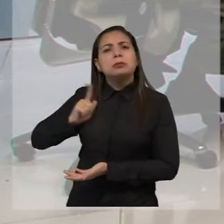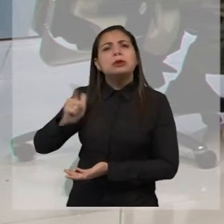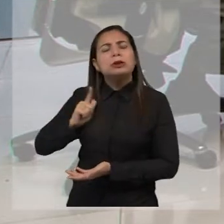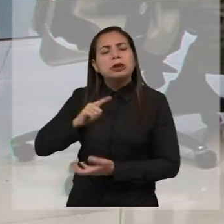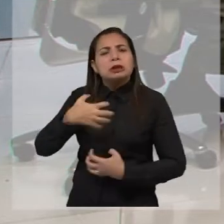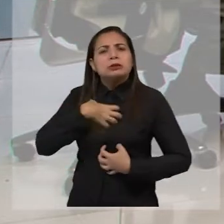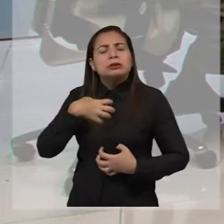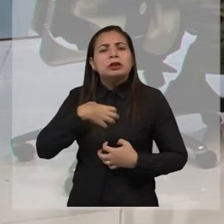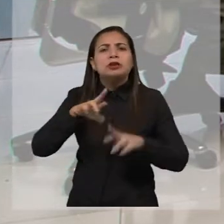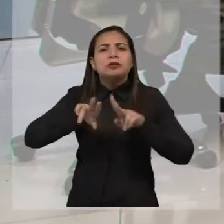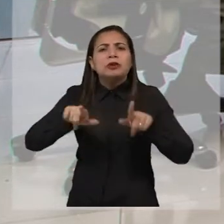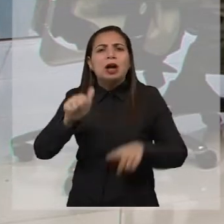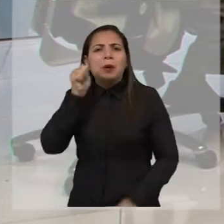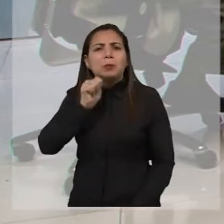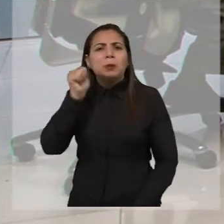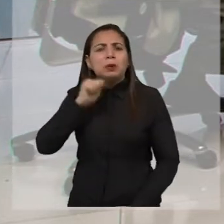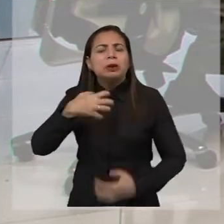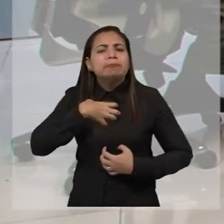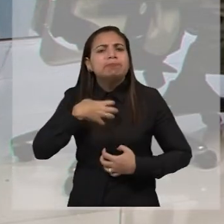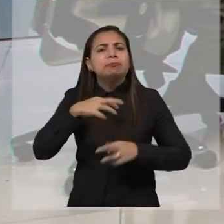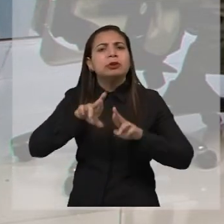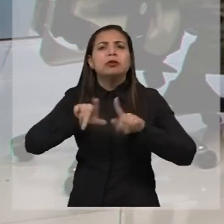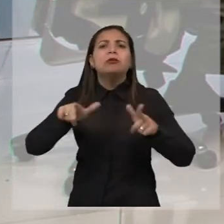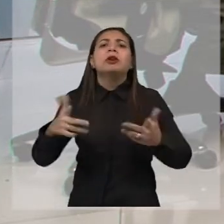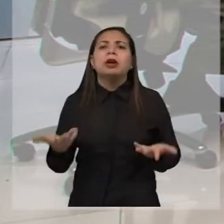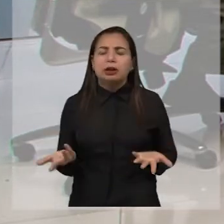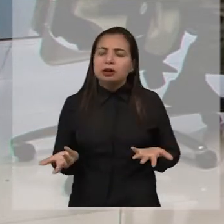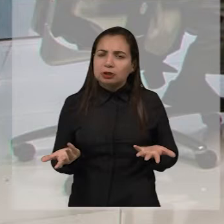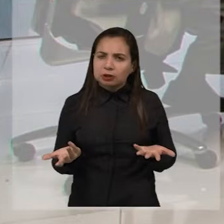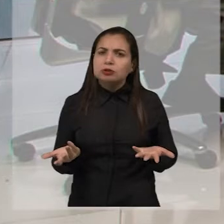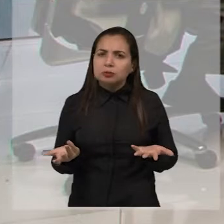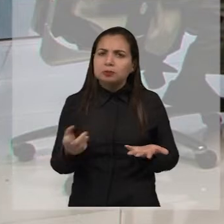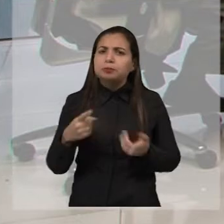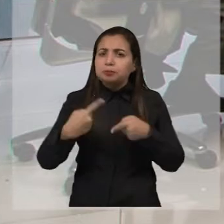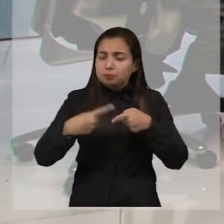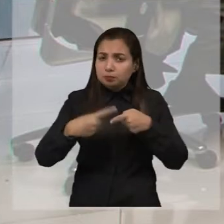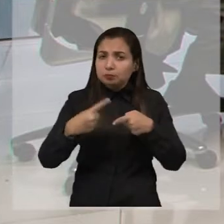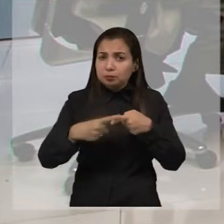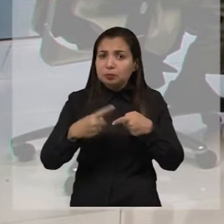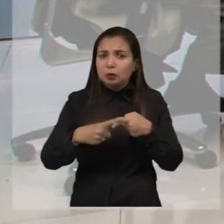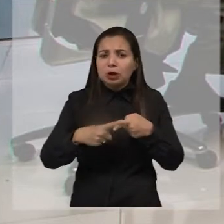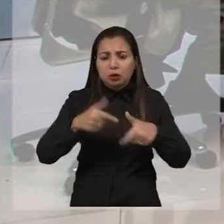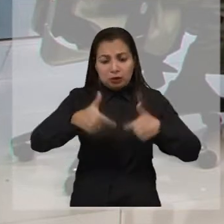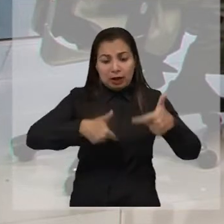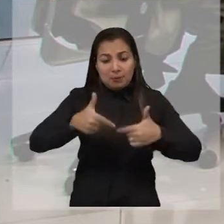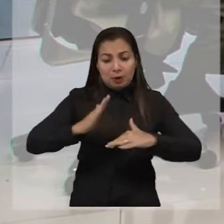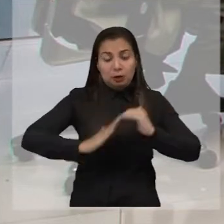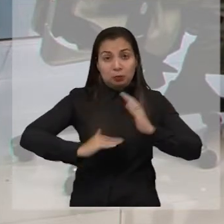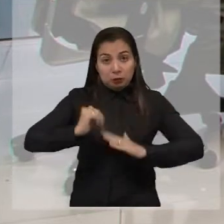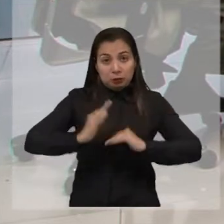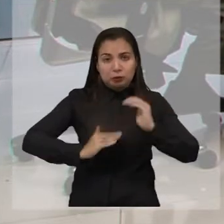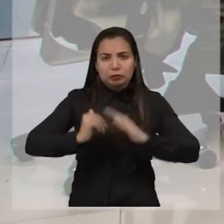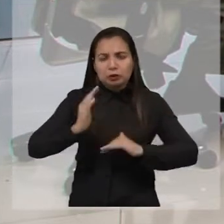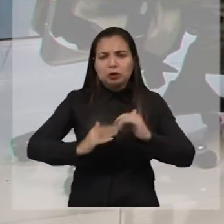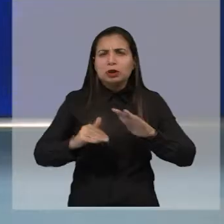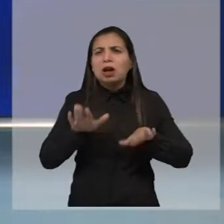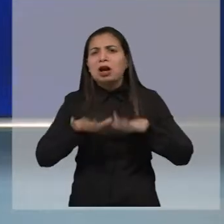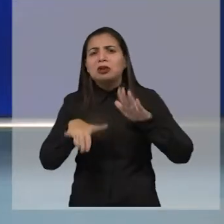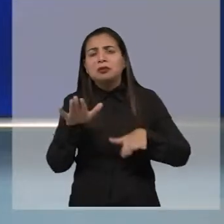feminina nesse trabalho aí. Porque, realmente, o trabalho profissional, às